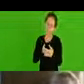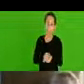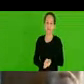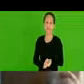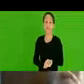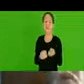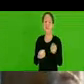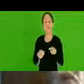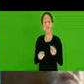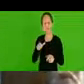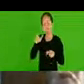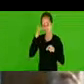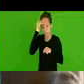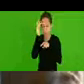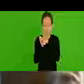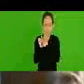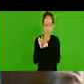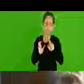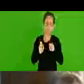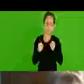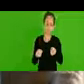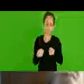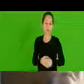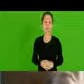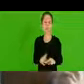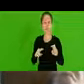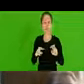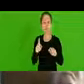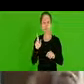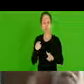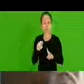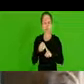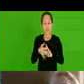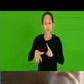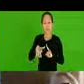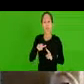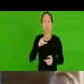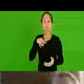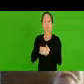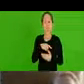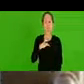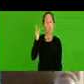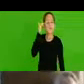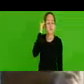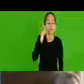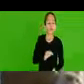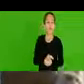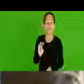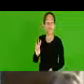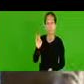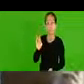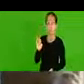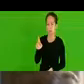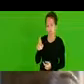Então, os fenômenos humanos, sociais são muito complexos para Dildi e Weber vai falar assim que